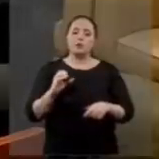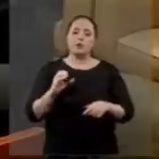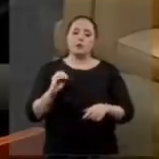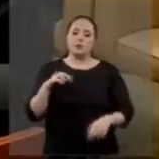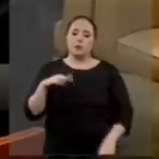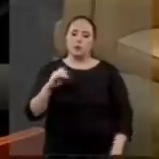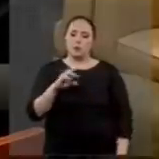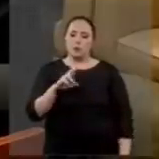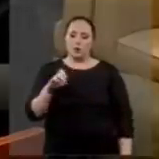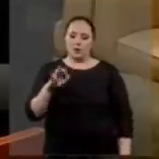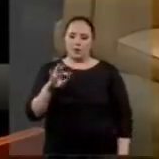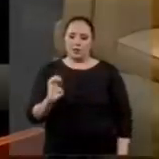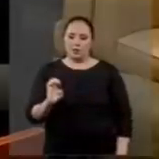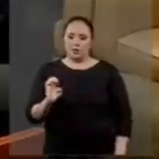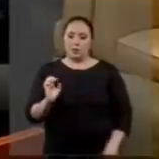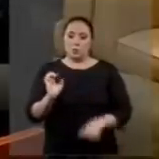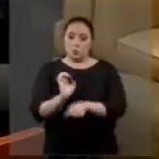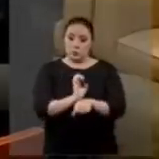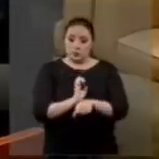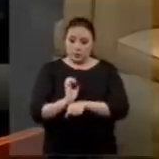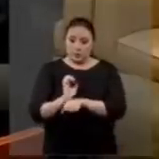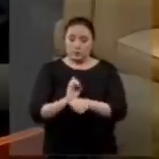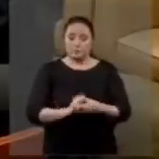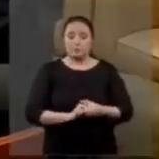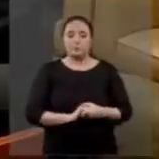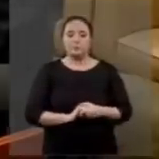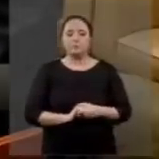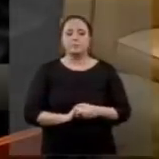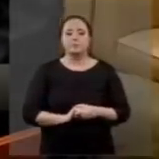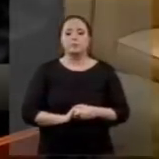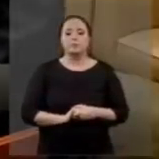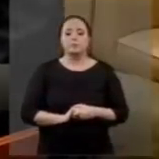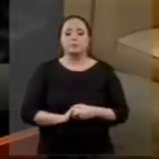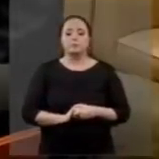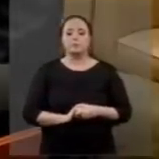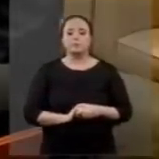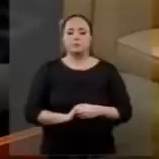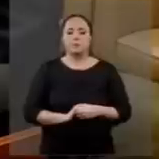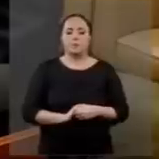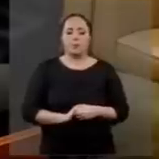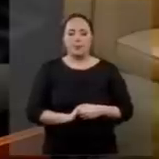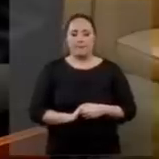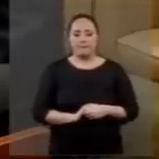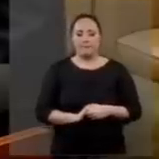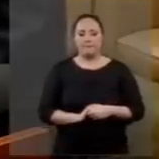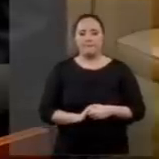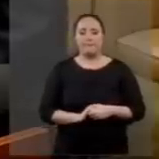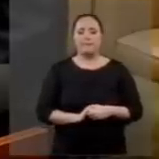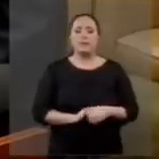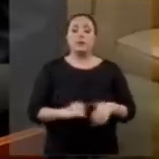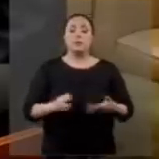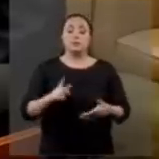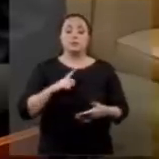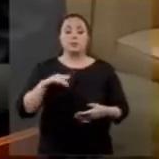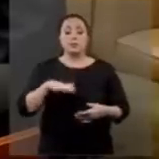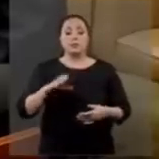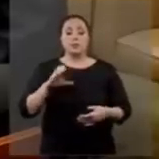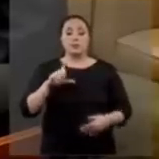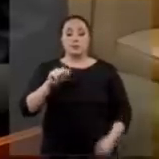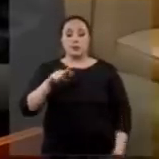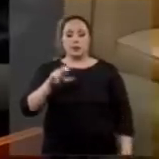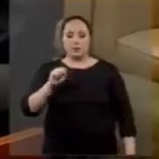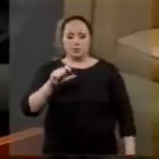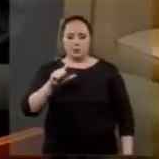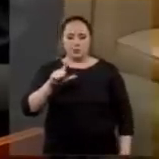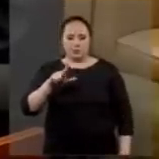de competência concorrente dos Estados. A forma federativa do Estado, presidente, constante no rol das cláusulas pétreas, artigo 60,